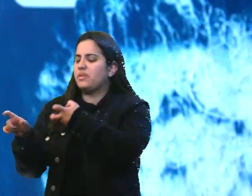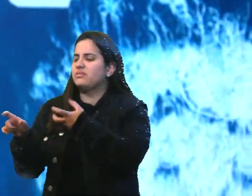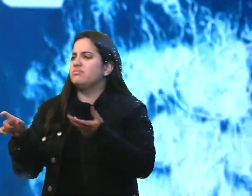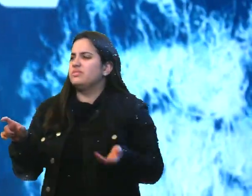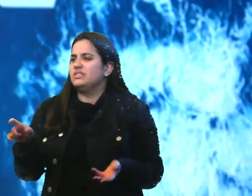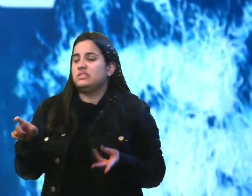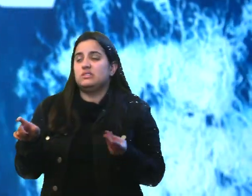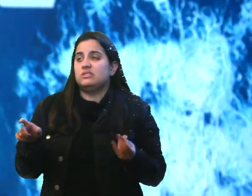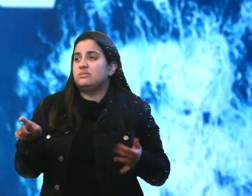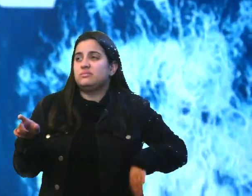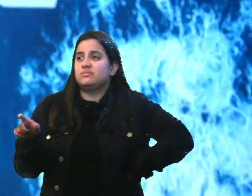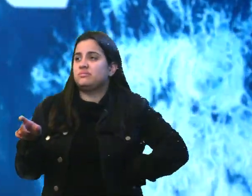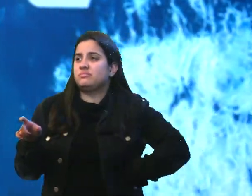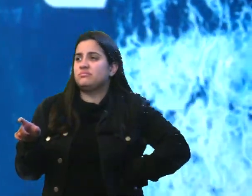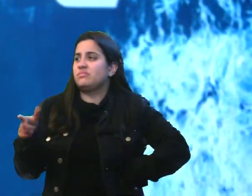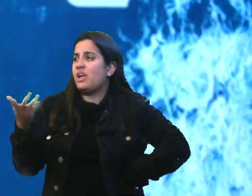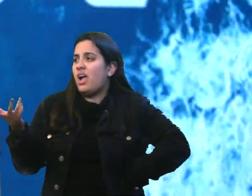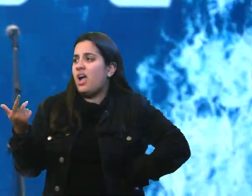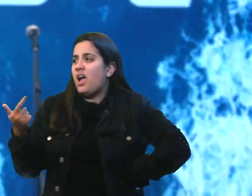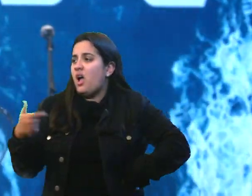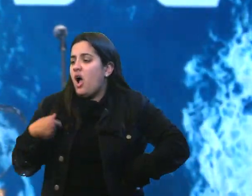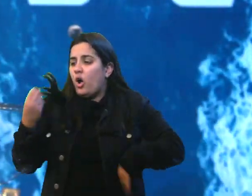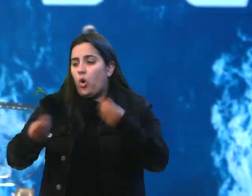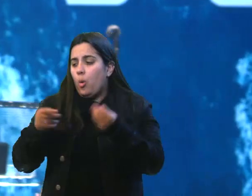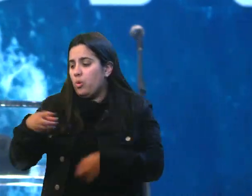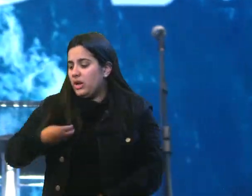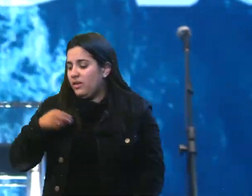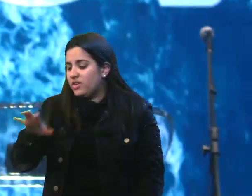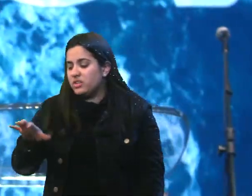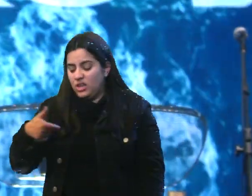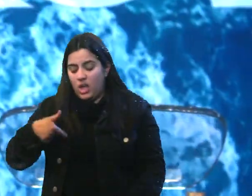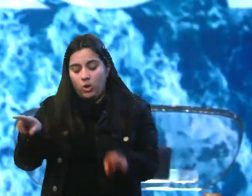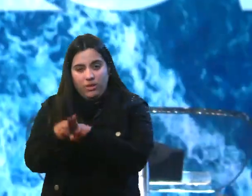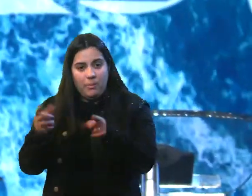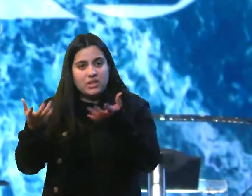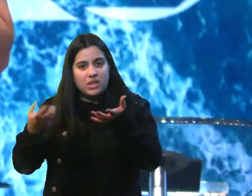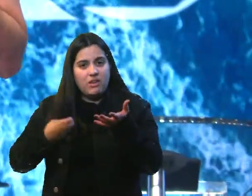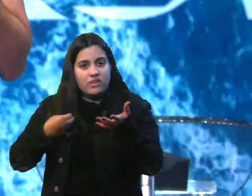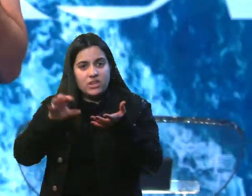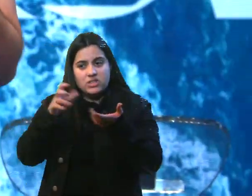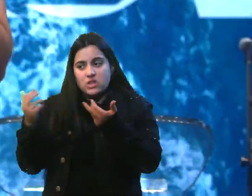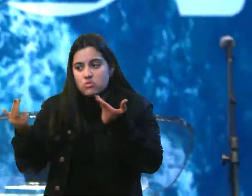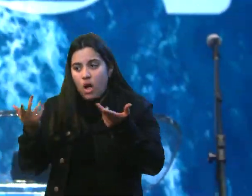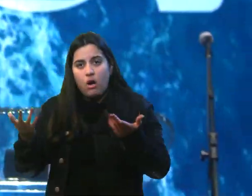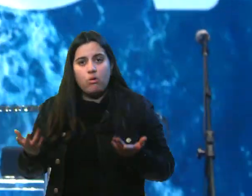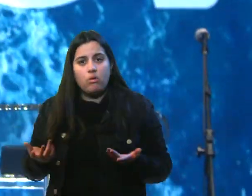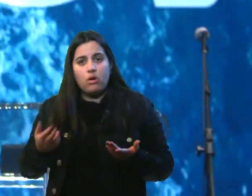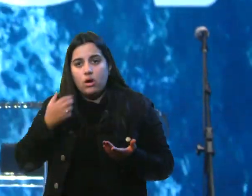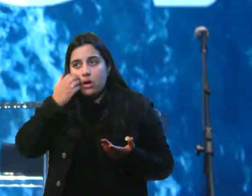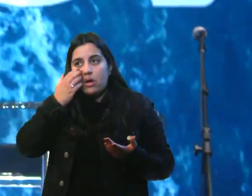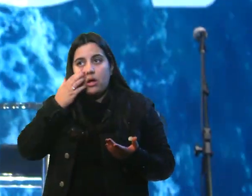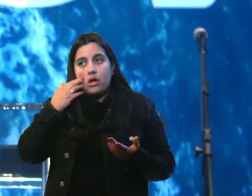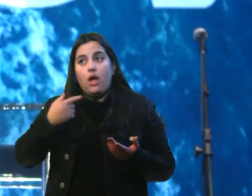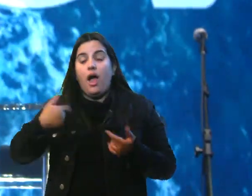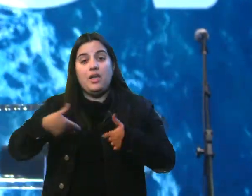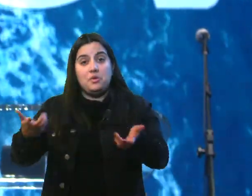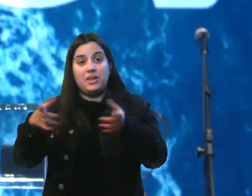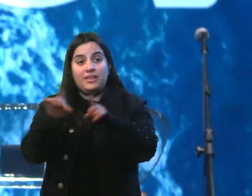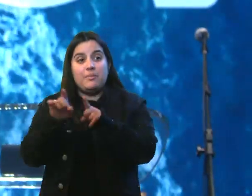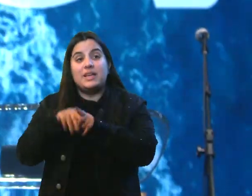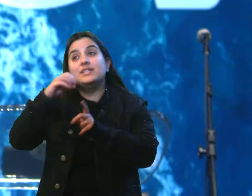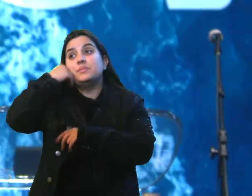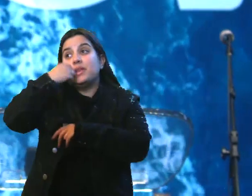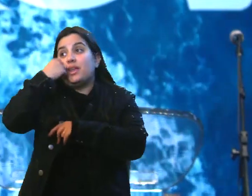pensam, cara, como que ele está vivendo isso? Eu também queria estar vivendo o que ele está vivendo. Eu queria estar passando pelo que ele está